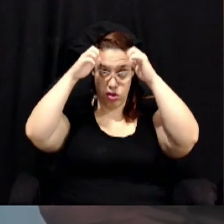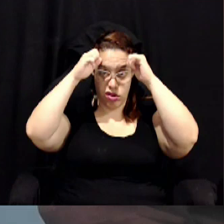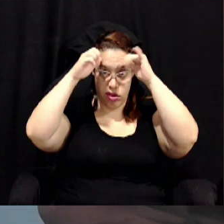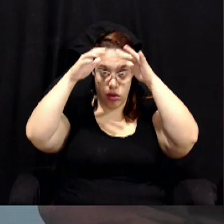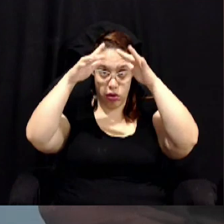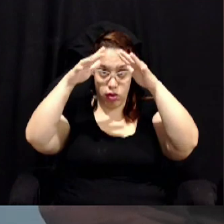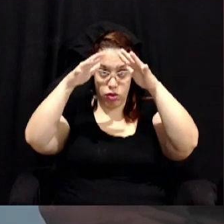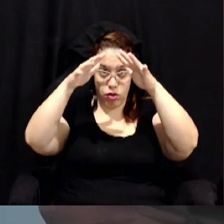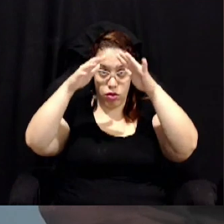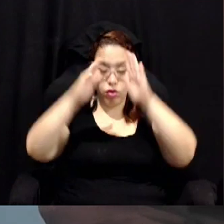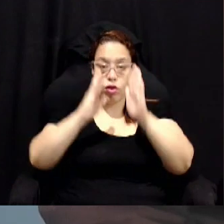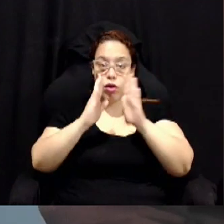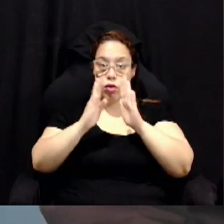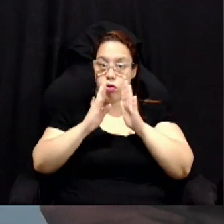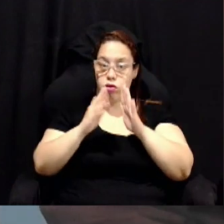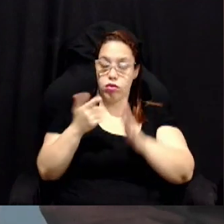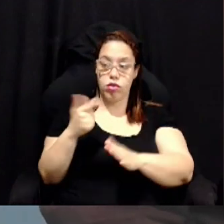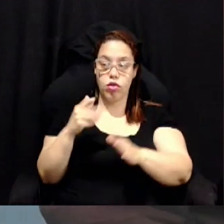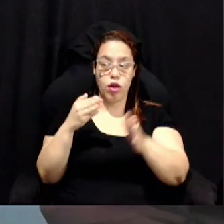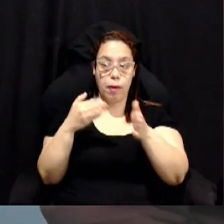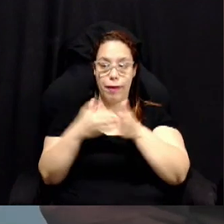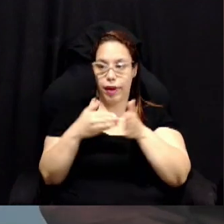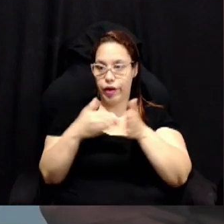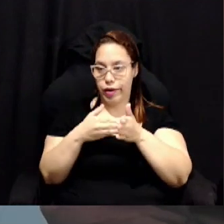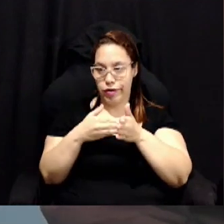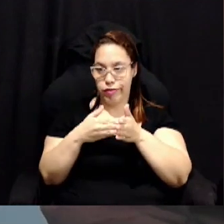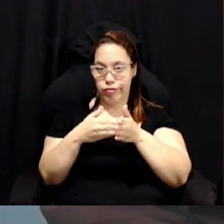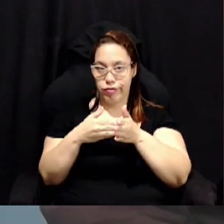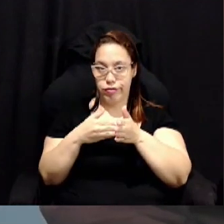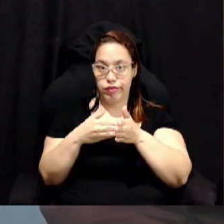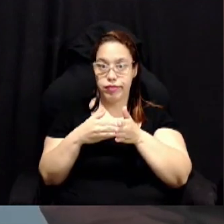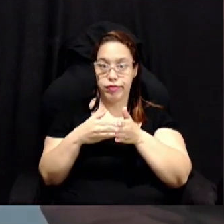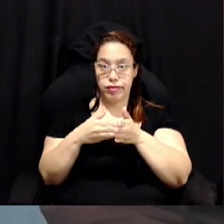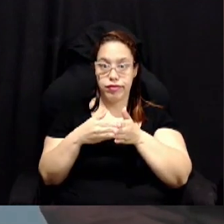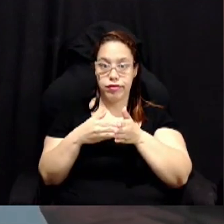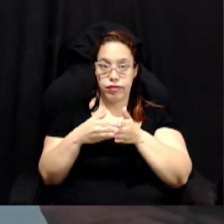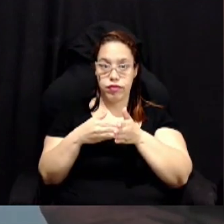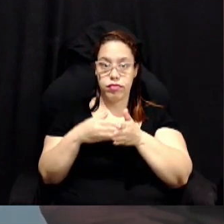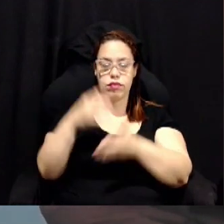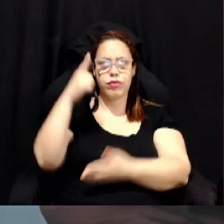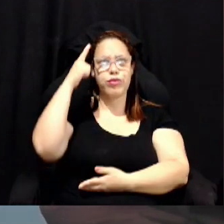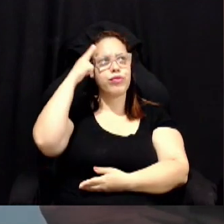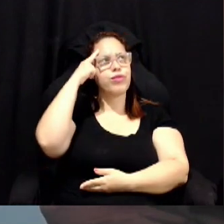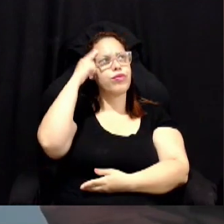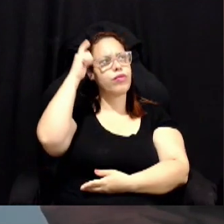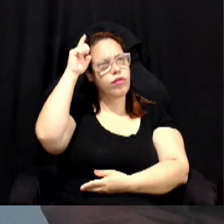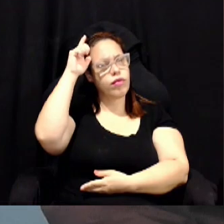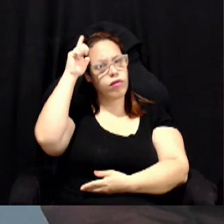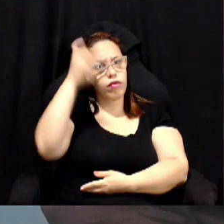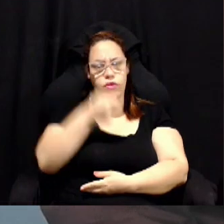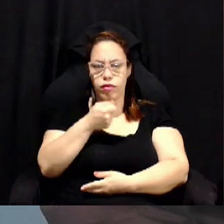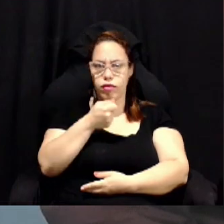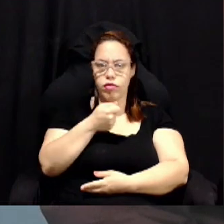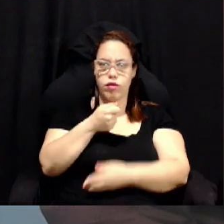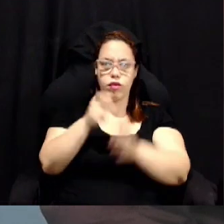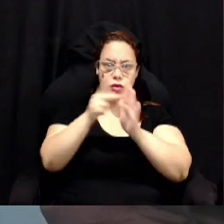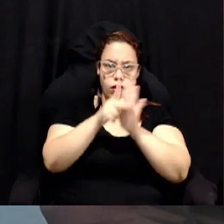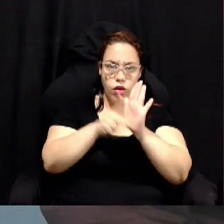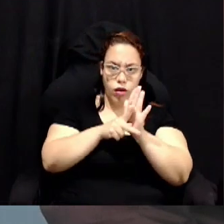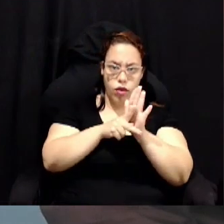tempo indeterminado. E aí nós tivemos a consciência, quando a gente foi colocar o pessoal do